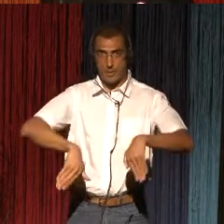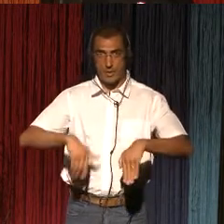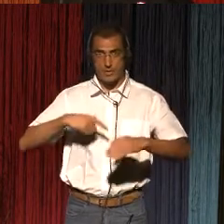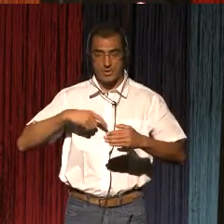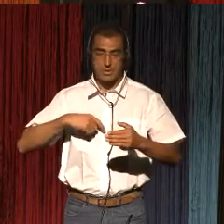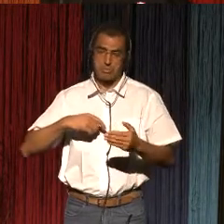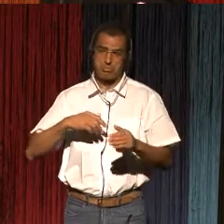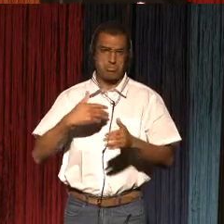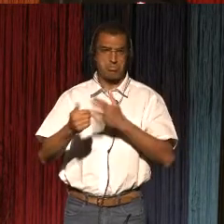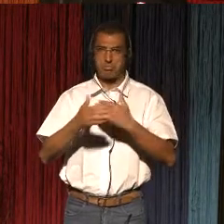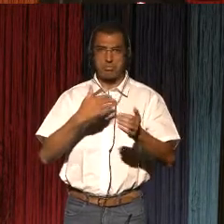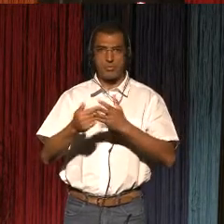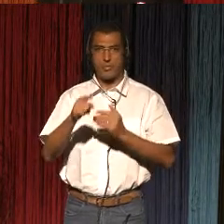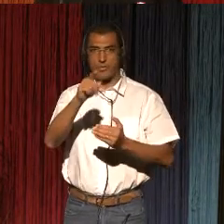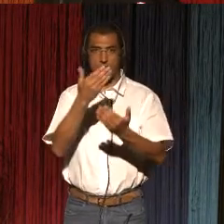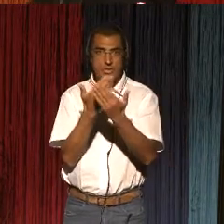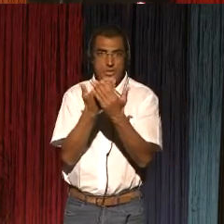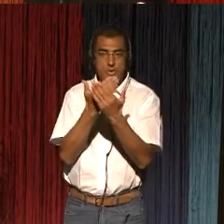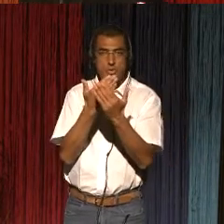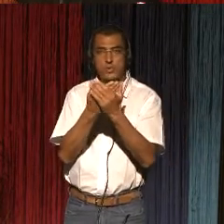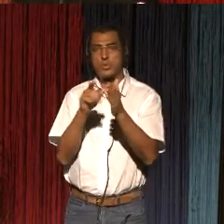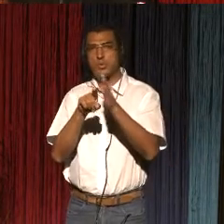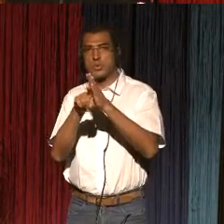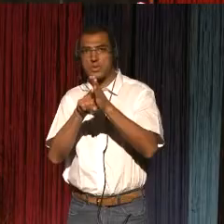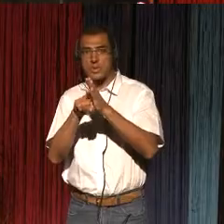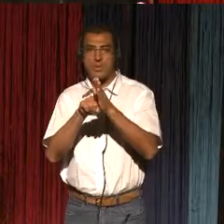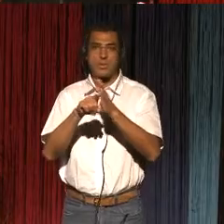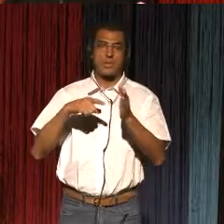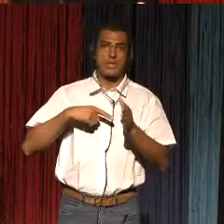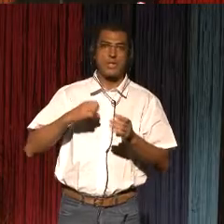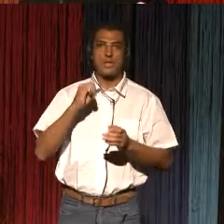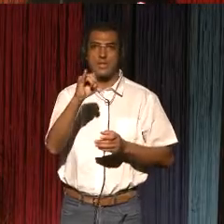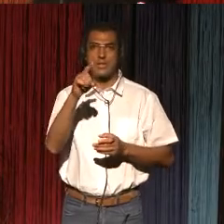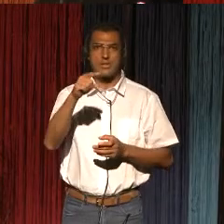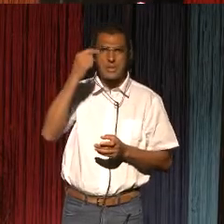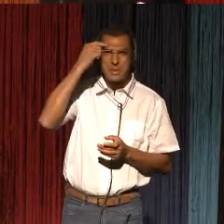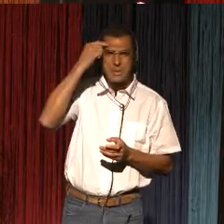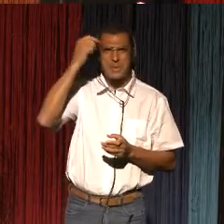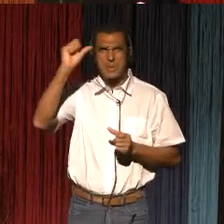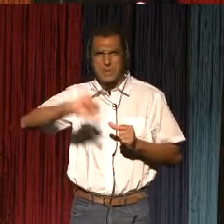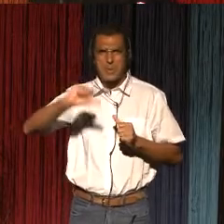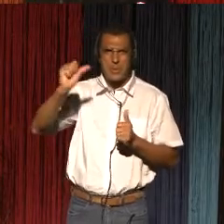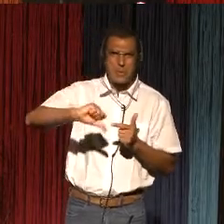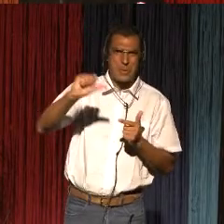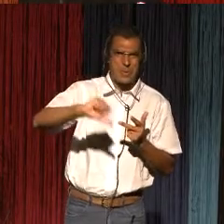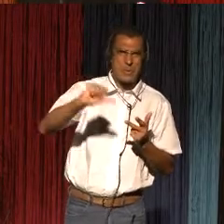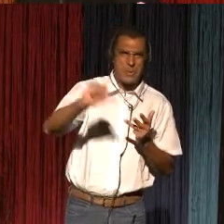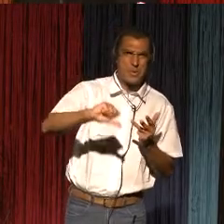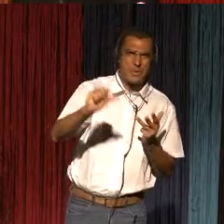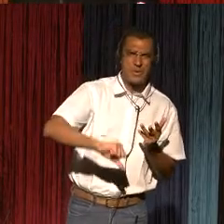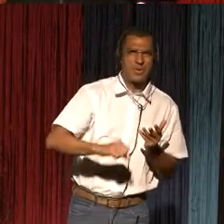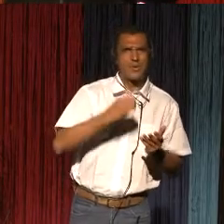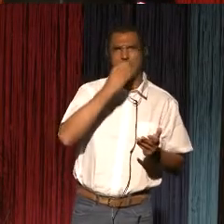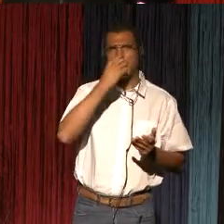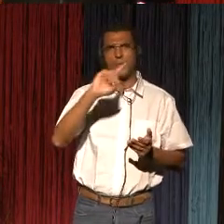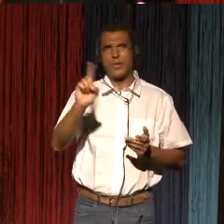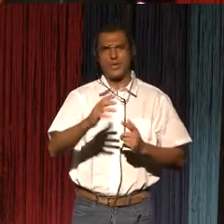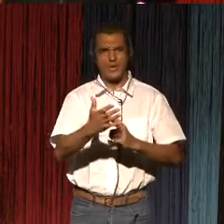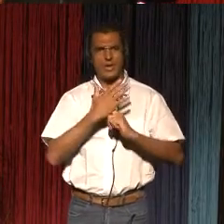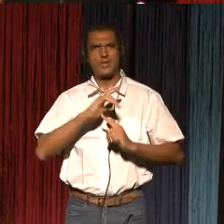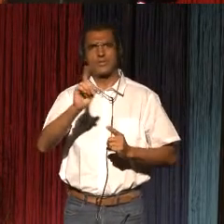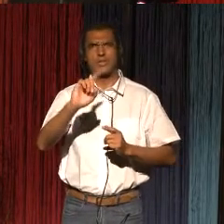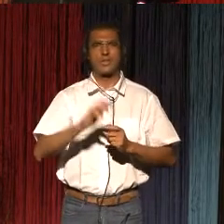provas. Não vai ajudar ficar vendo isso como algo terrível na sua vida. E pare de